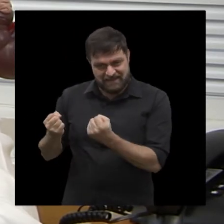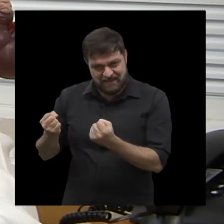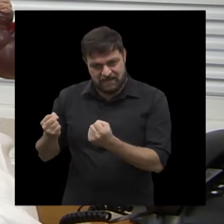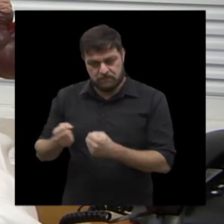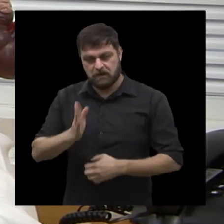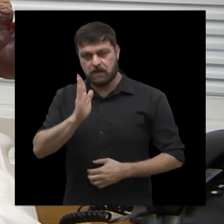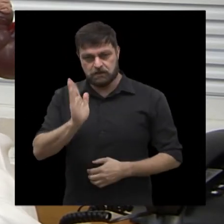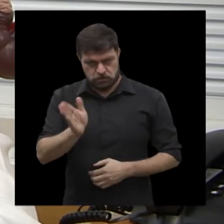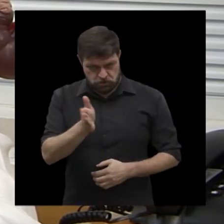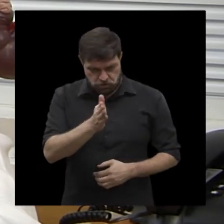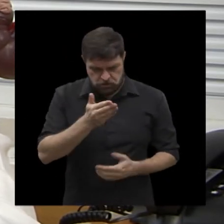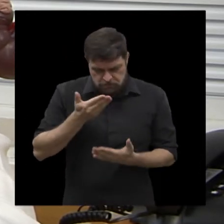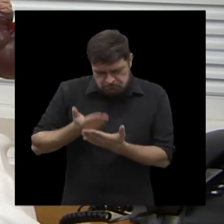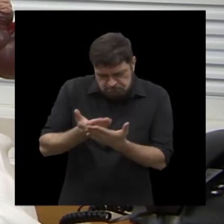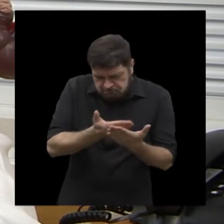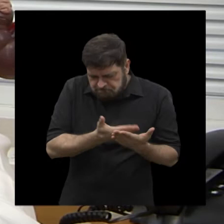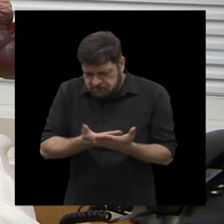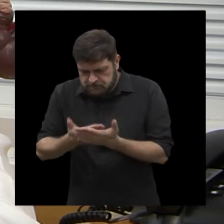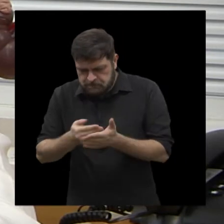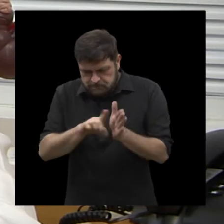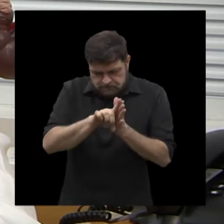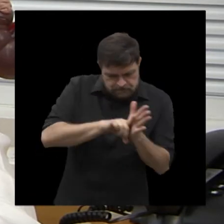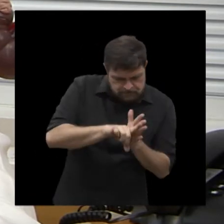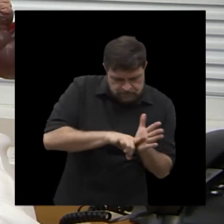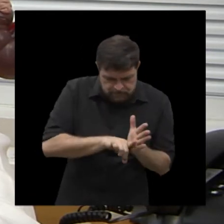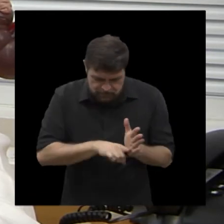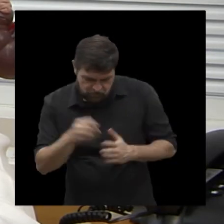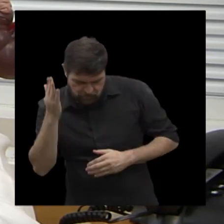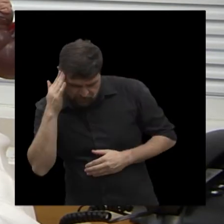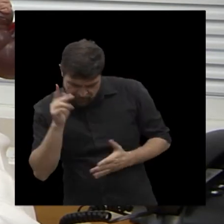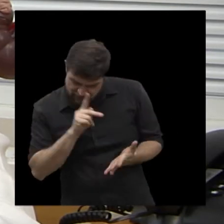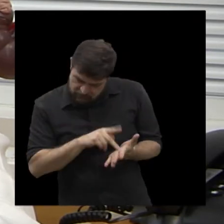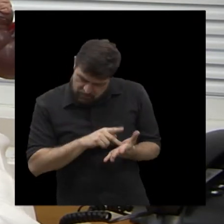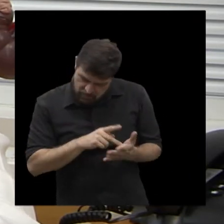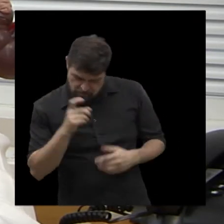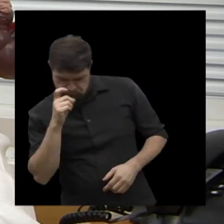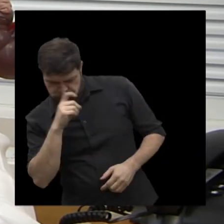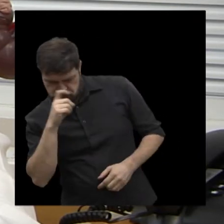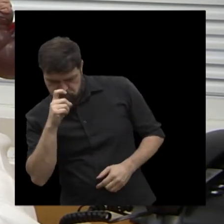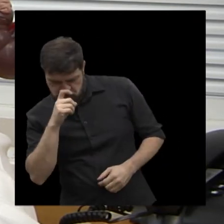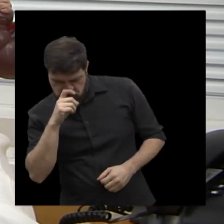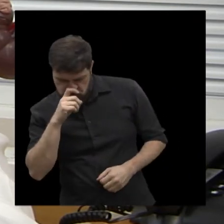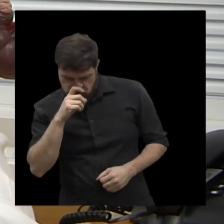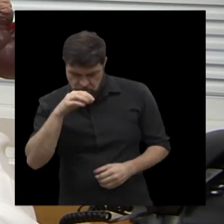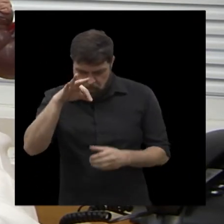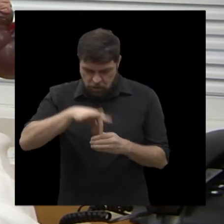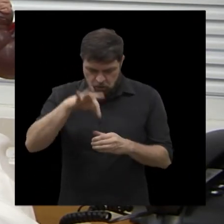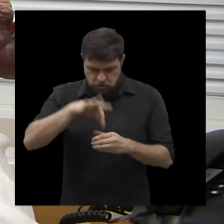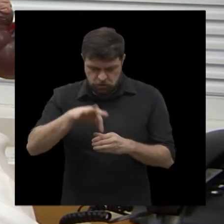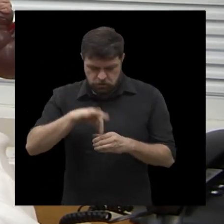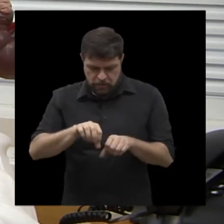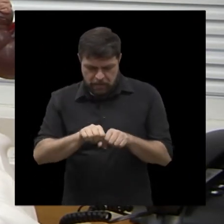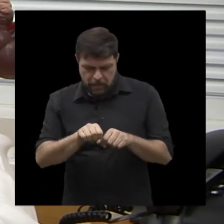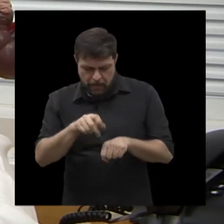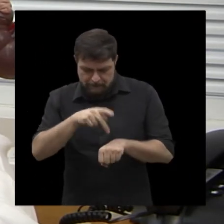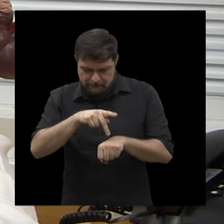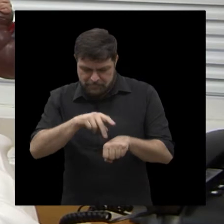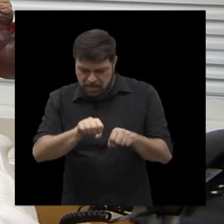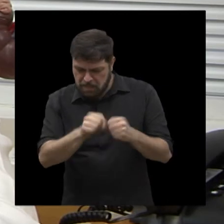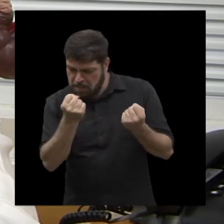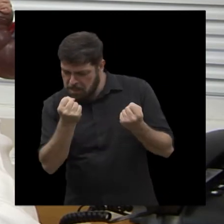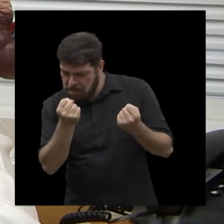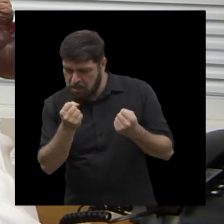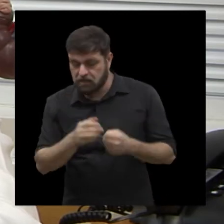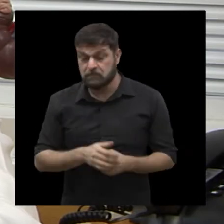já existem estudos vendo se realmente ele faz, né, tem efeito nas pedras, de diluir as